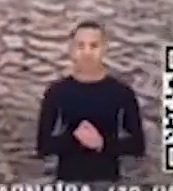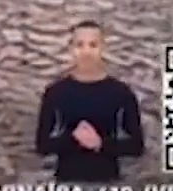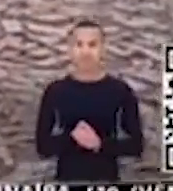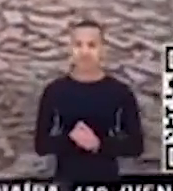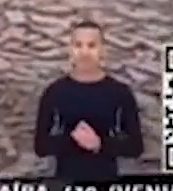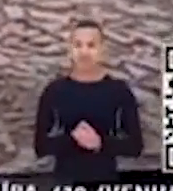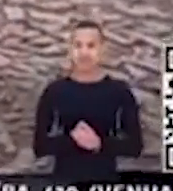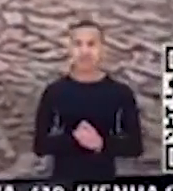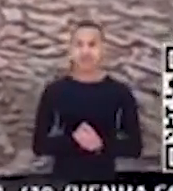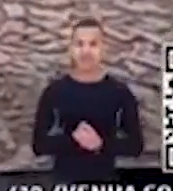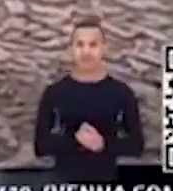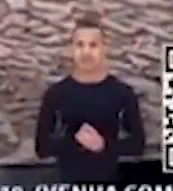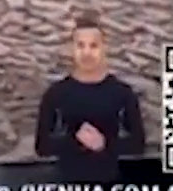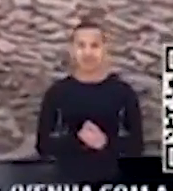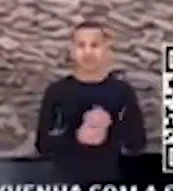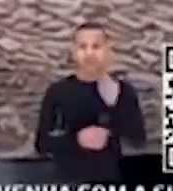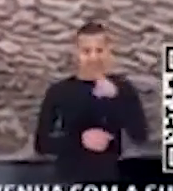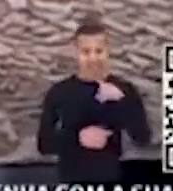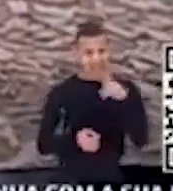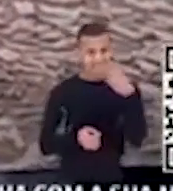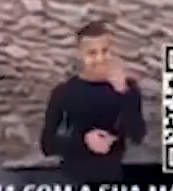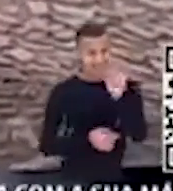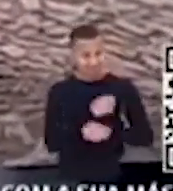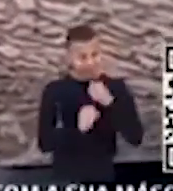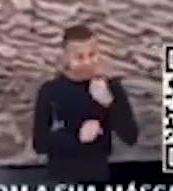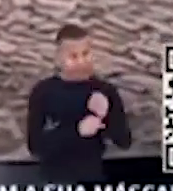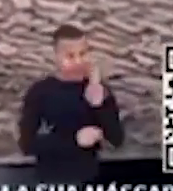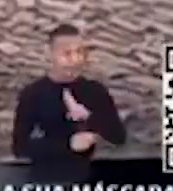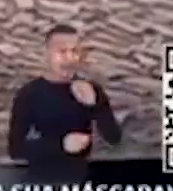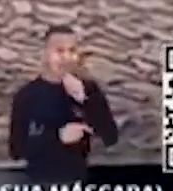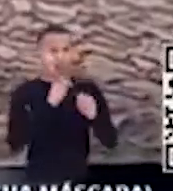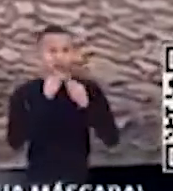deve ser palmeirense. Você passou 20 anos nas drogas? 20 anos.